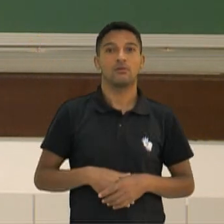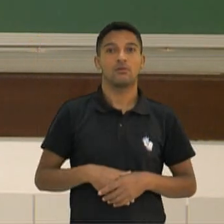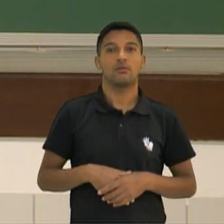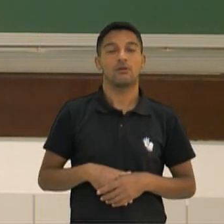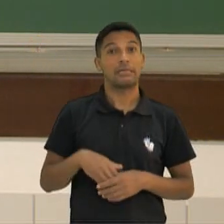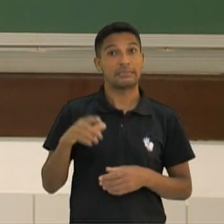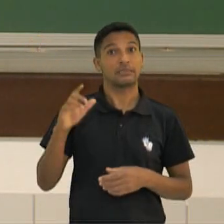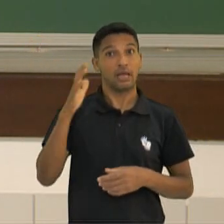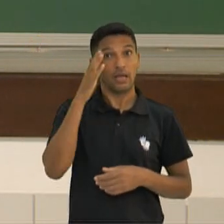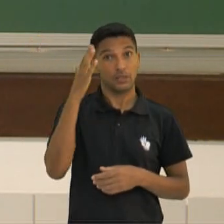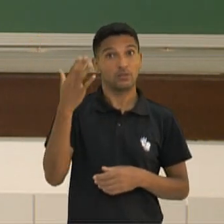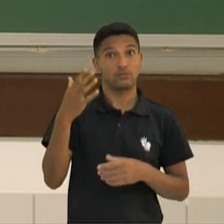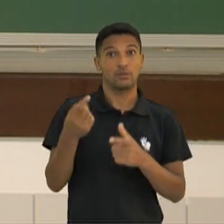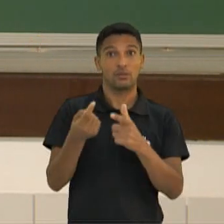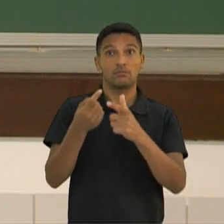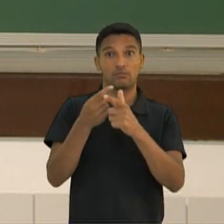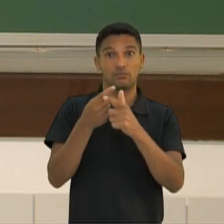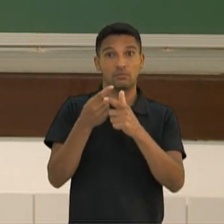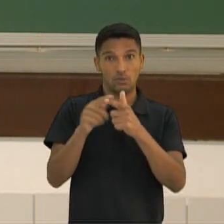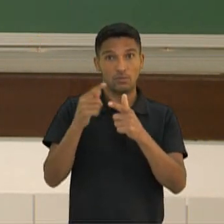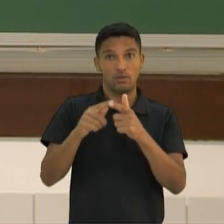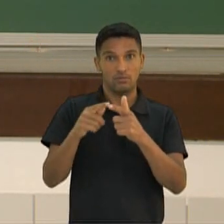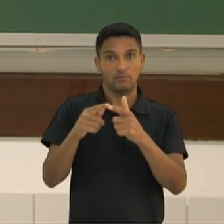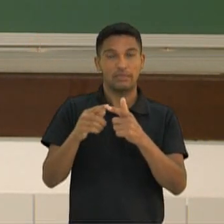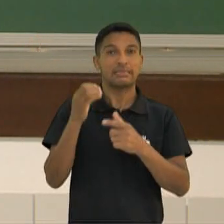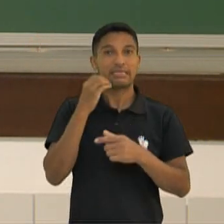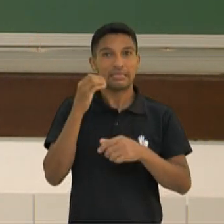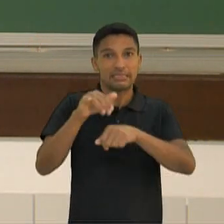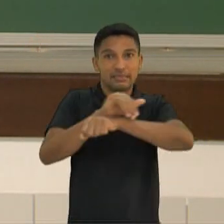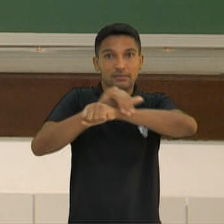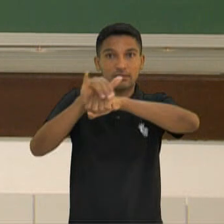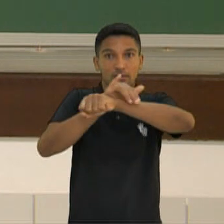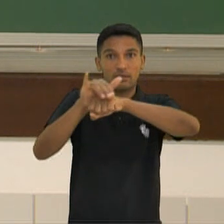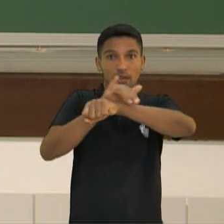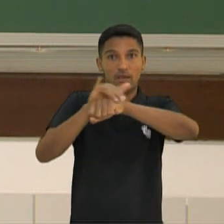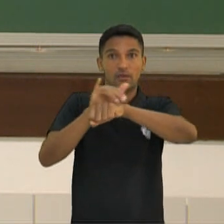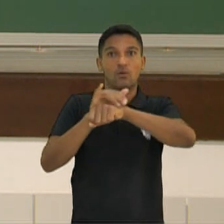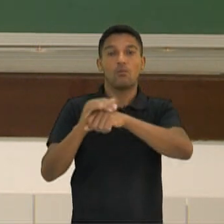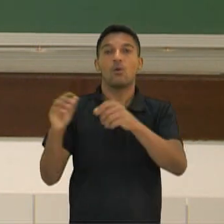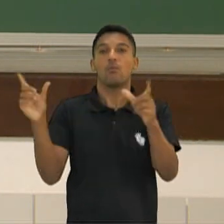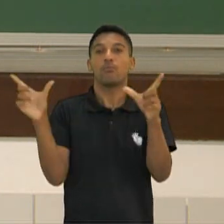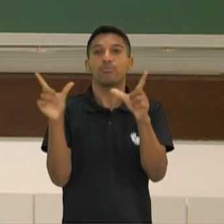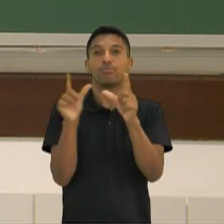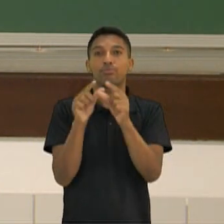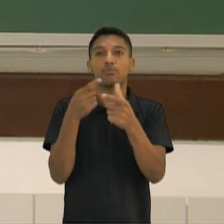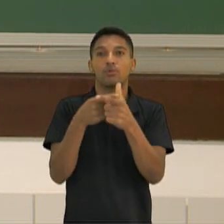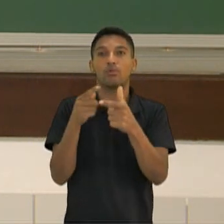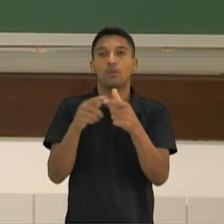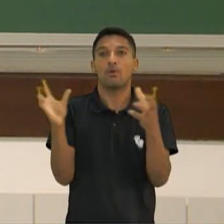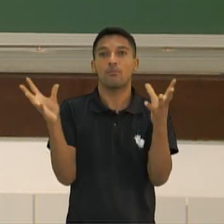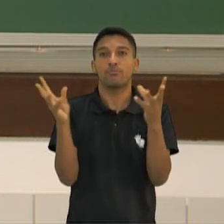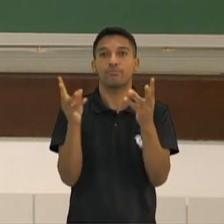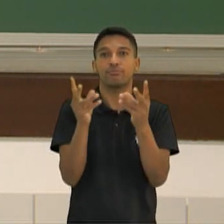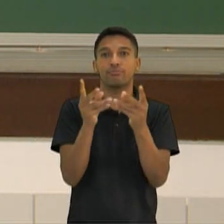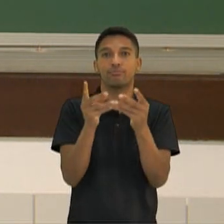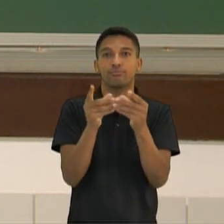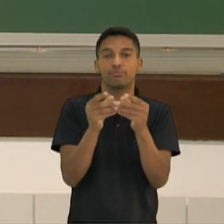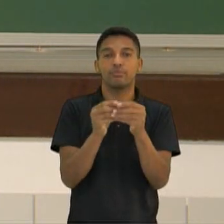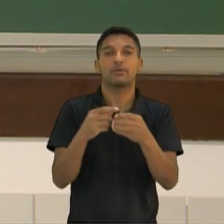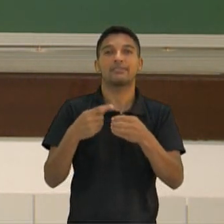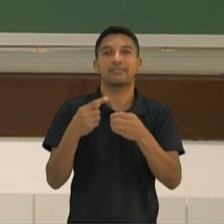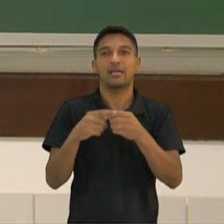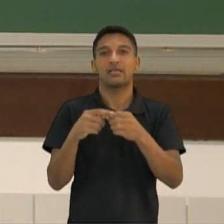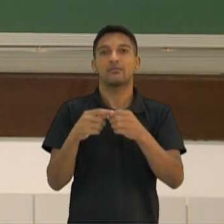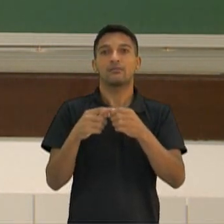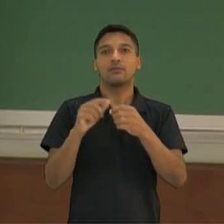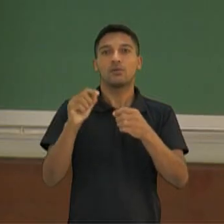encontrando soluções para resolver esses problemas urbanos. Mas eles vieram se desenvolvendo, num passado recente até.